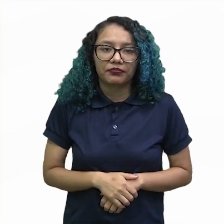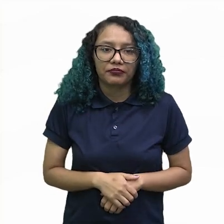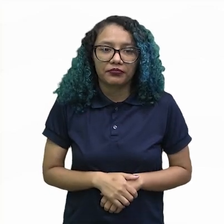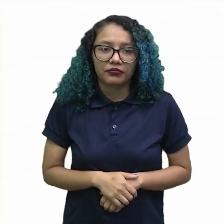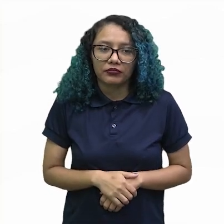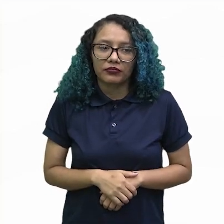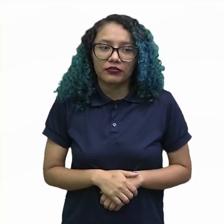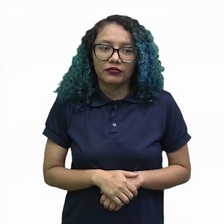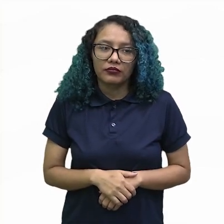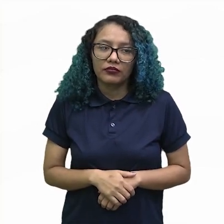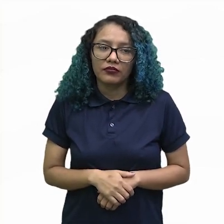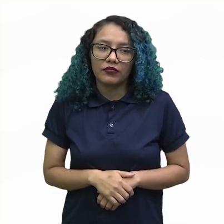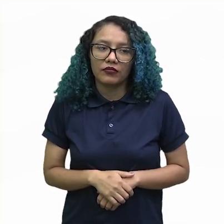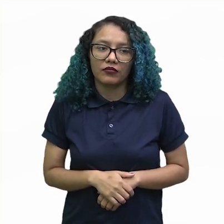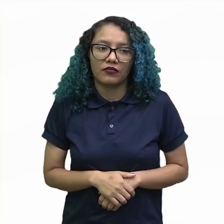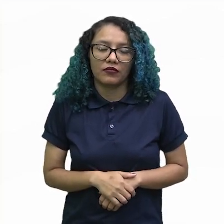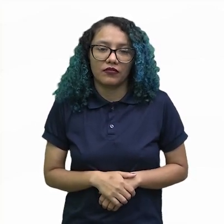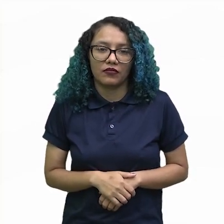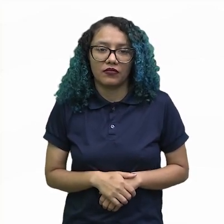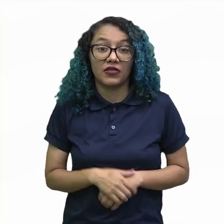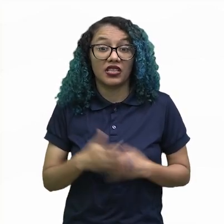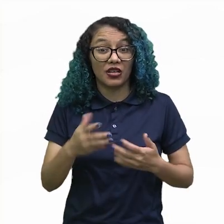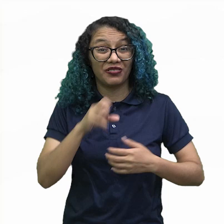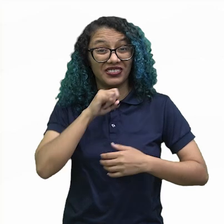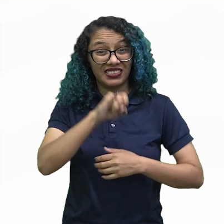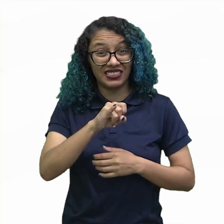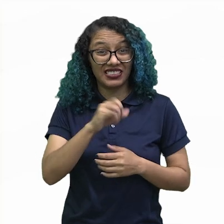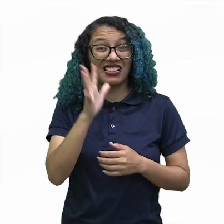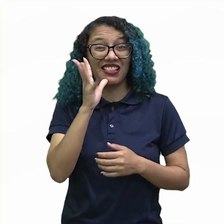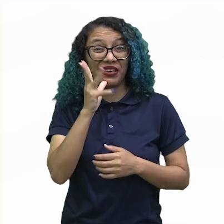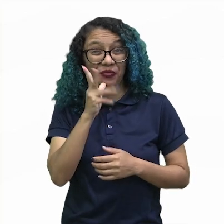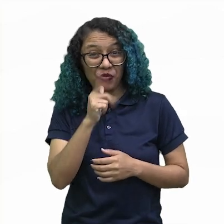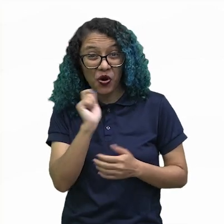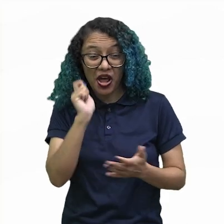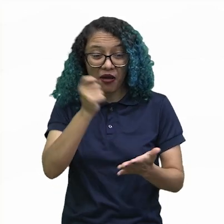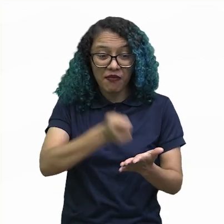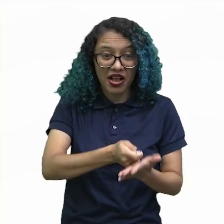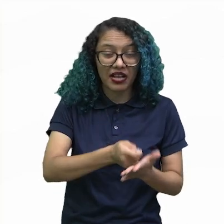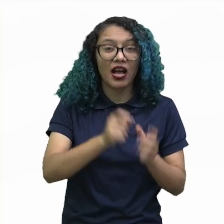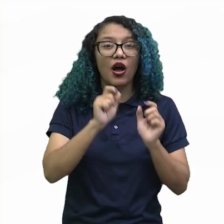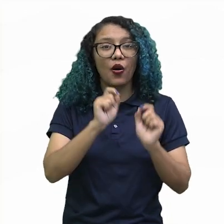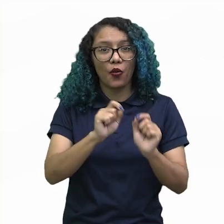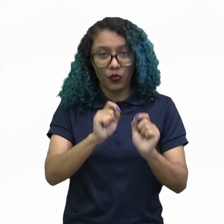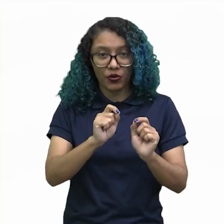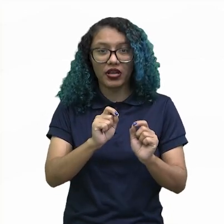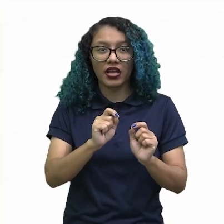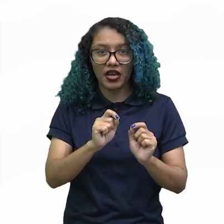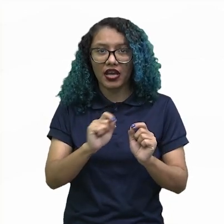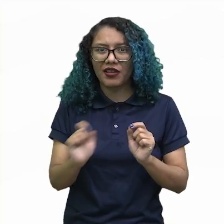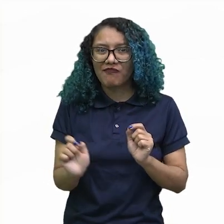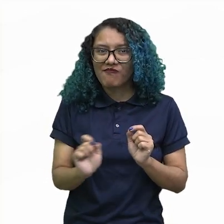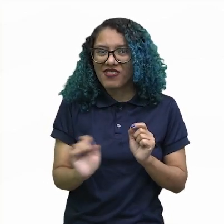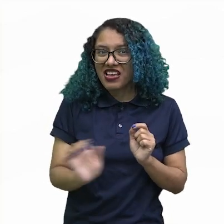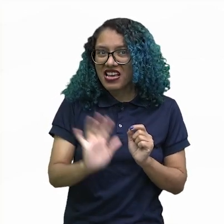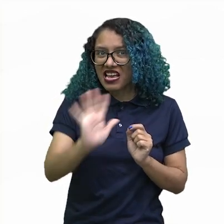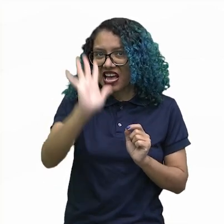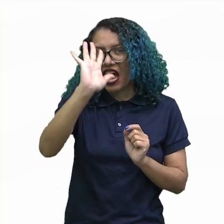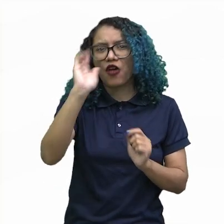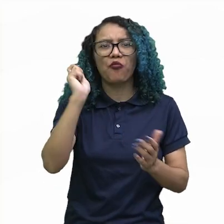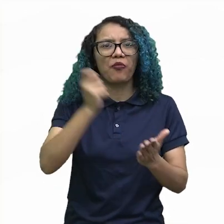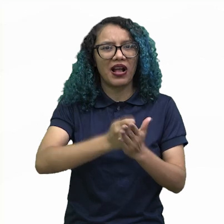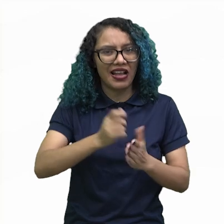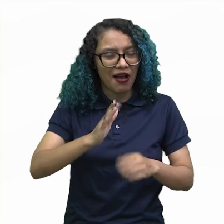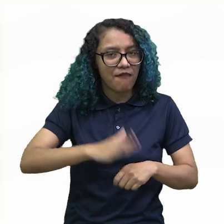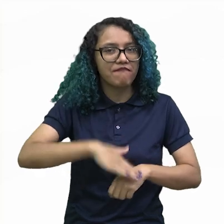Dessa forma, então, olha lá, quanto mais a conta demorar para ser quitada, mais alto será o valor em aberto, ou